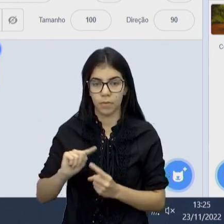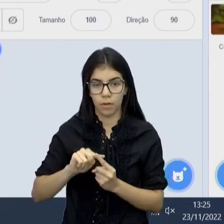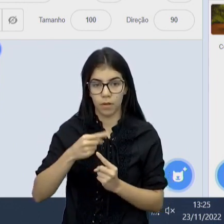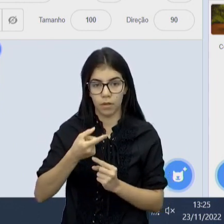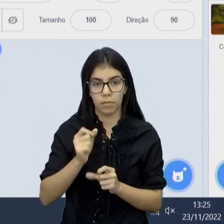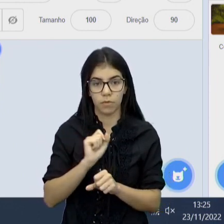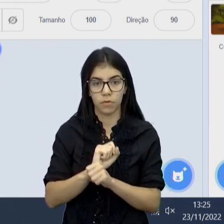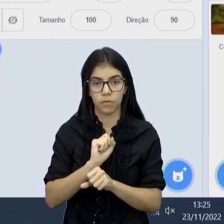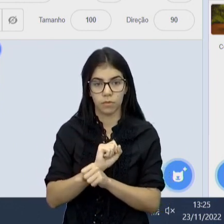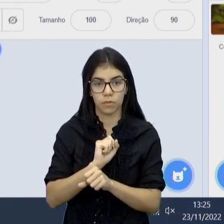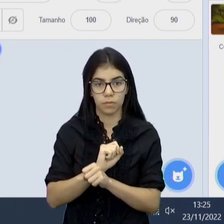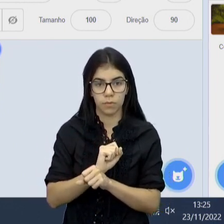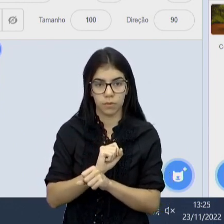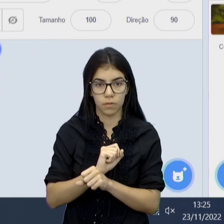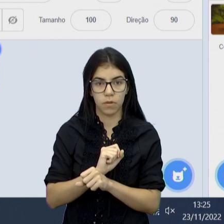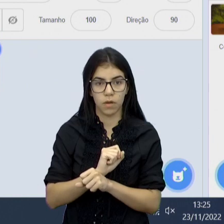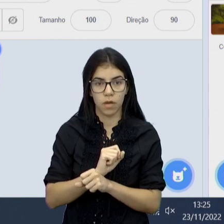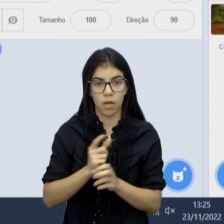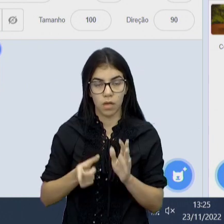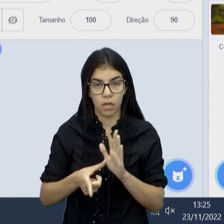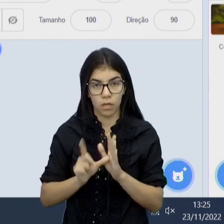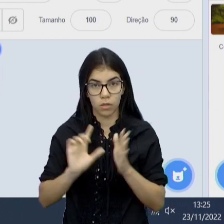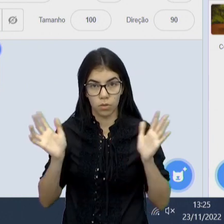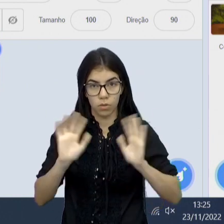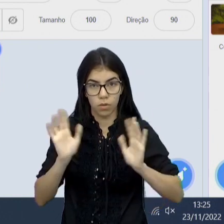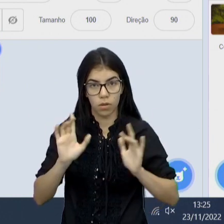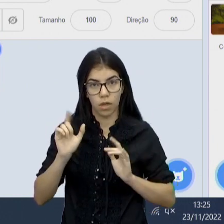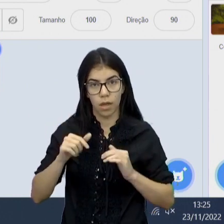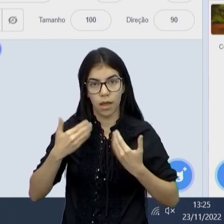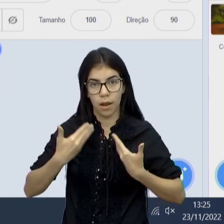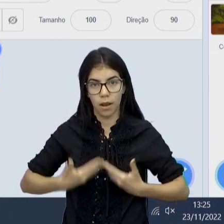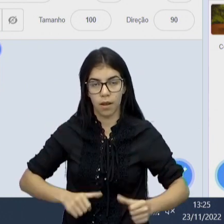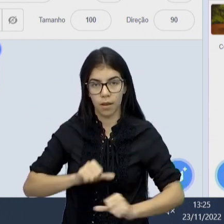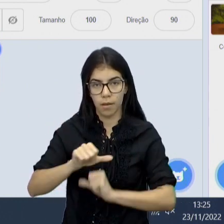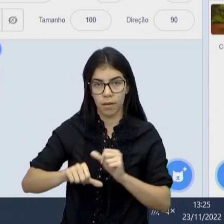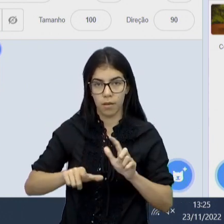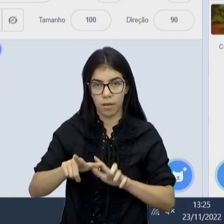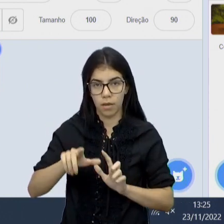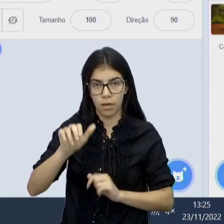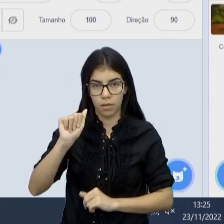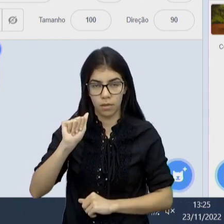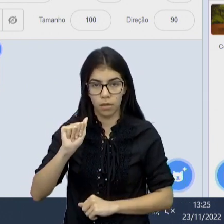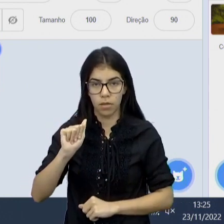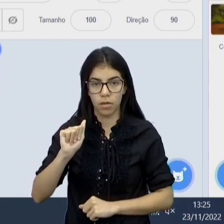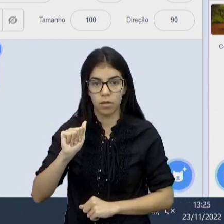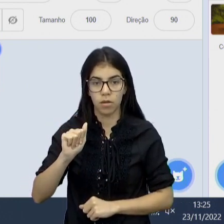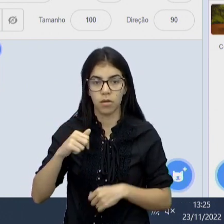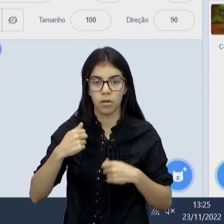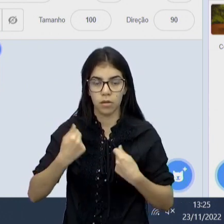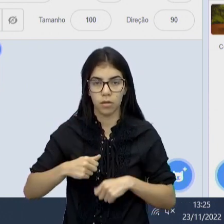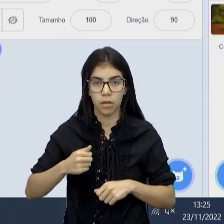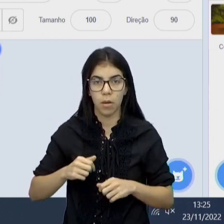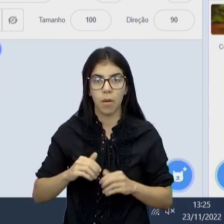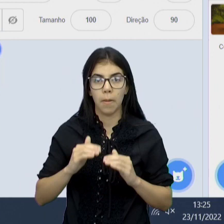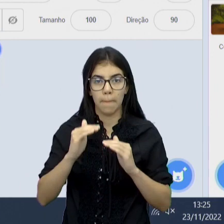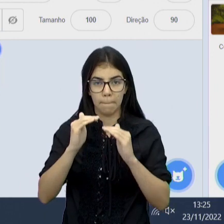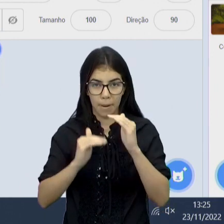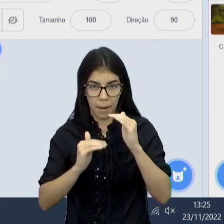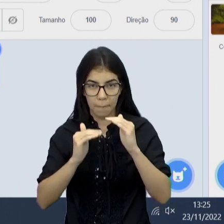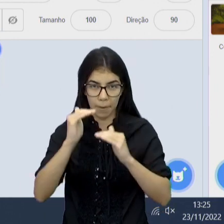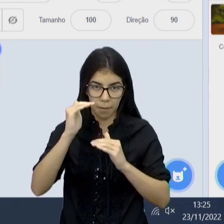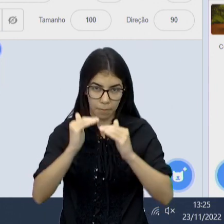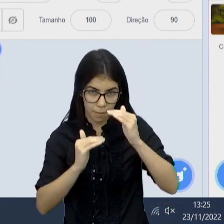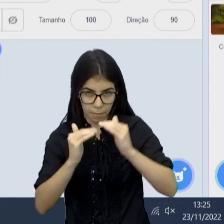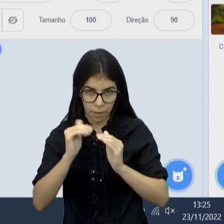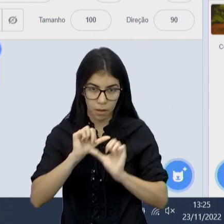do espere, antes do diga olá, era para mudar a fantasia para fantasia A. Tá. Então, separa o bloco, puxa o bloco